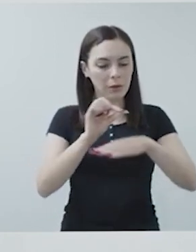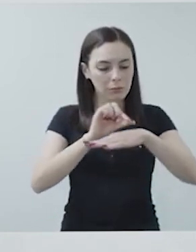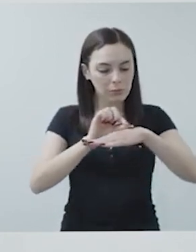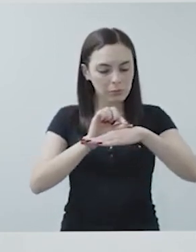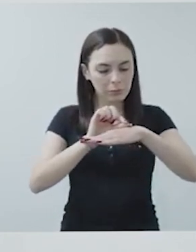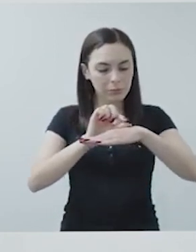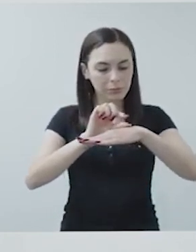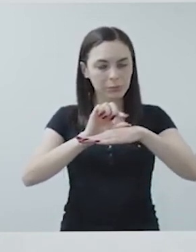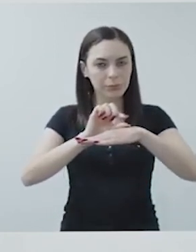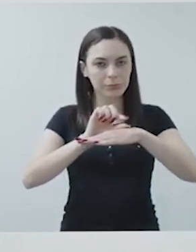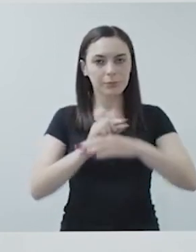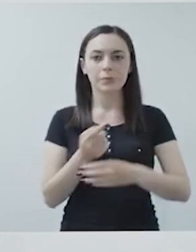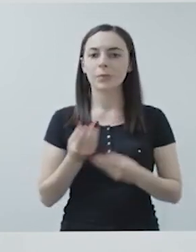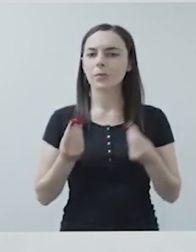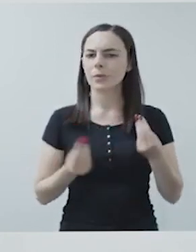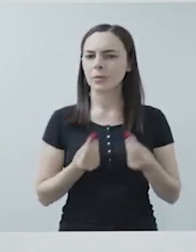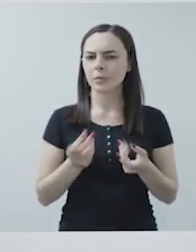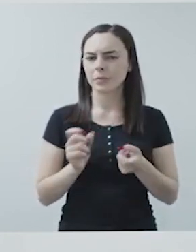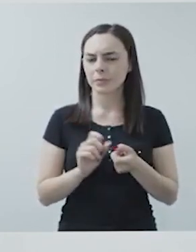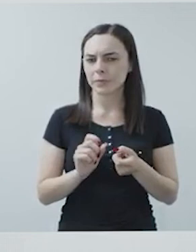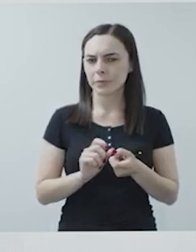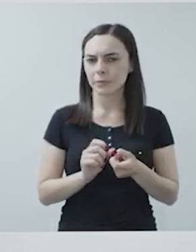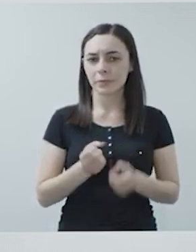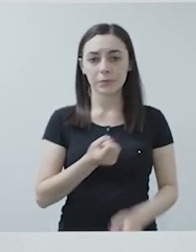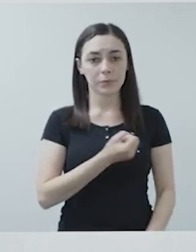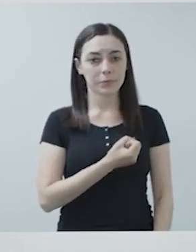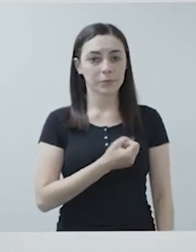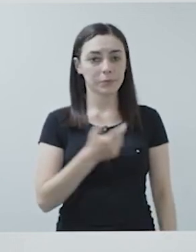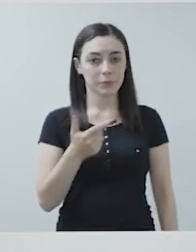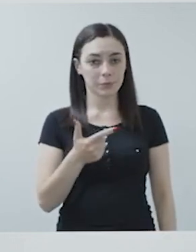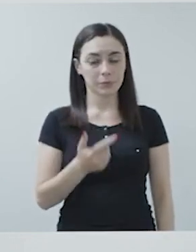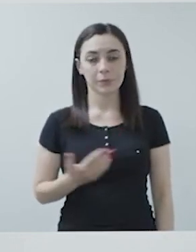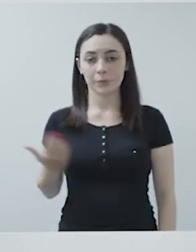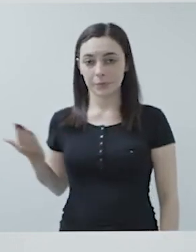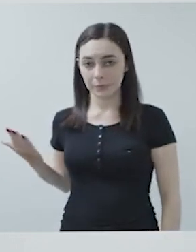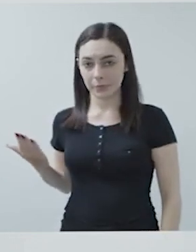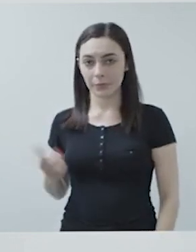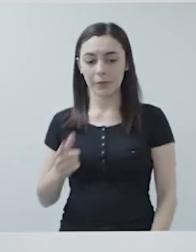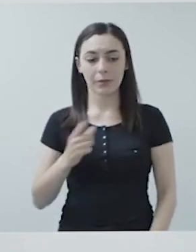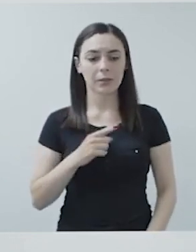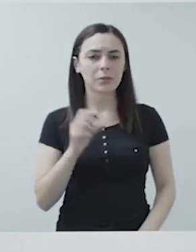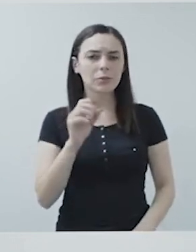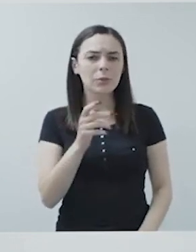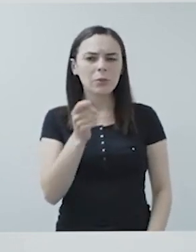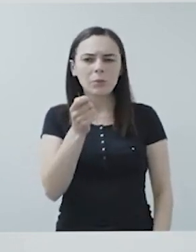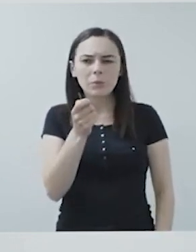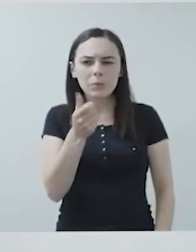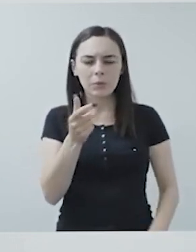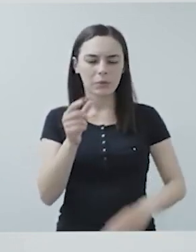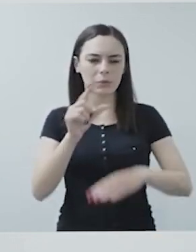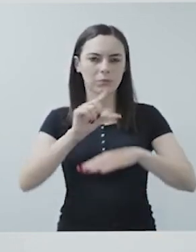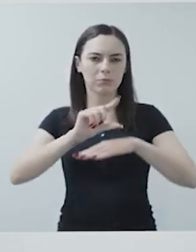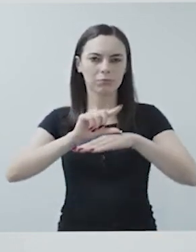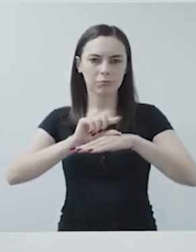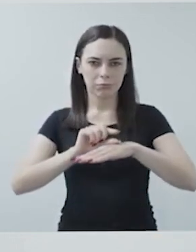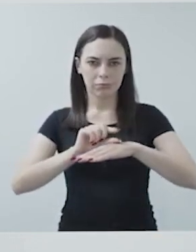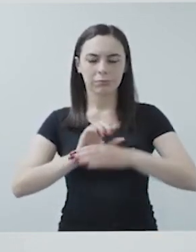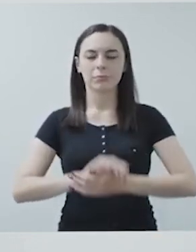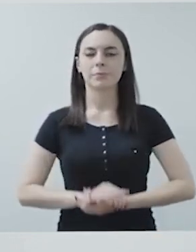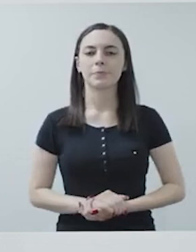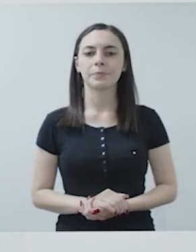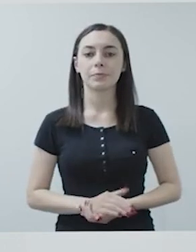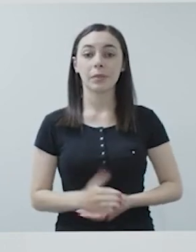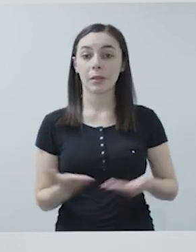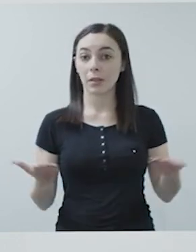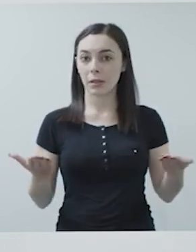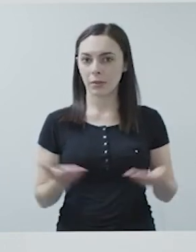copo. Então, qual vai ser o copo número 2? Este aqui que nós colocamos um pouquinho de líquido. E agora